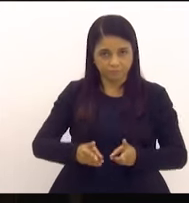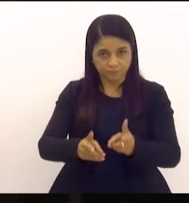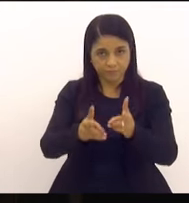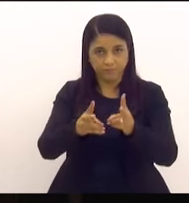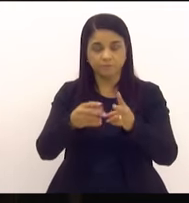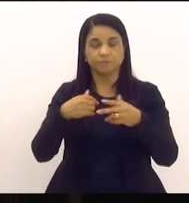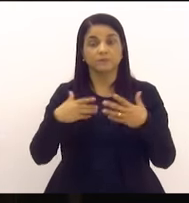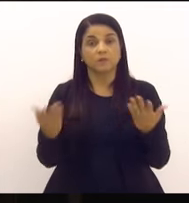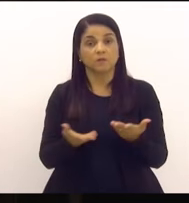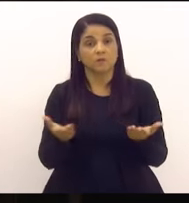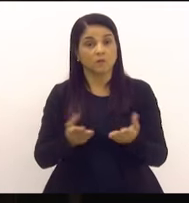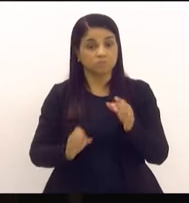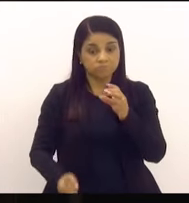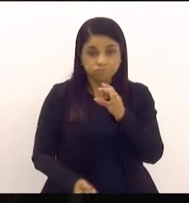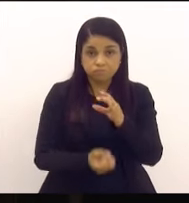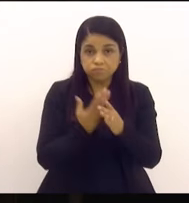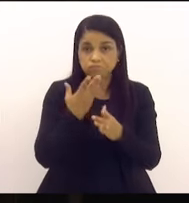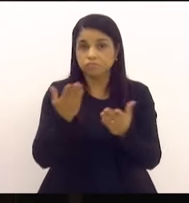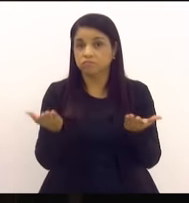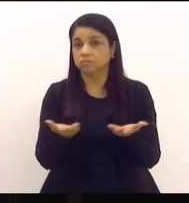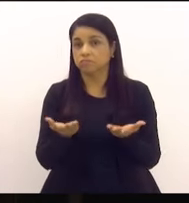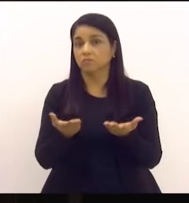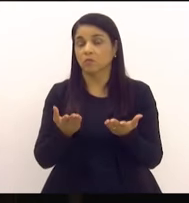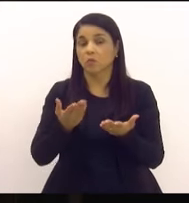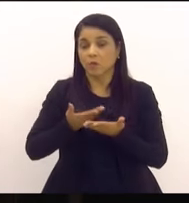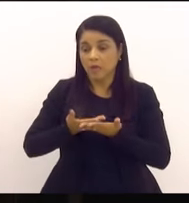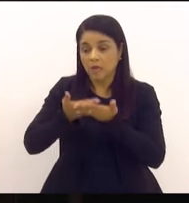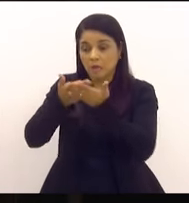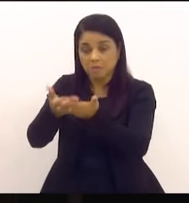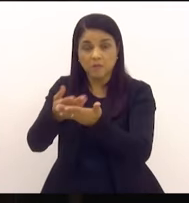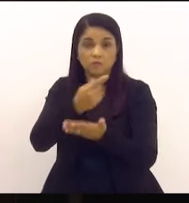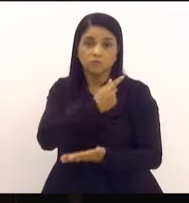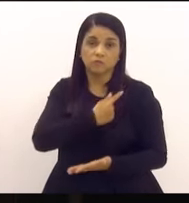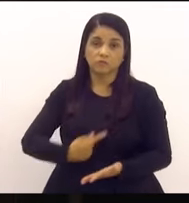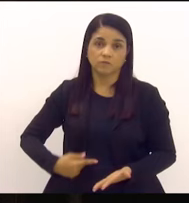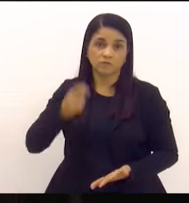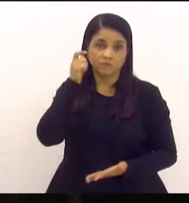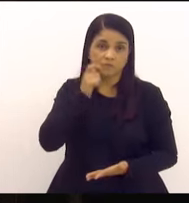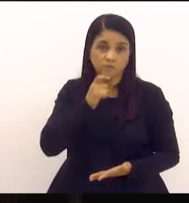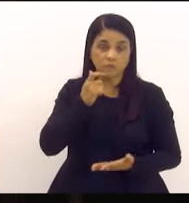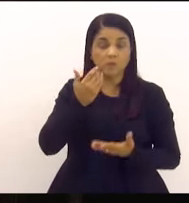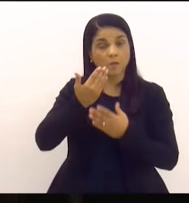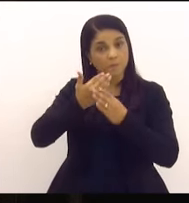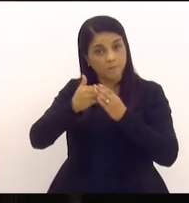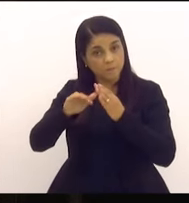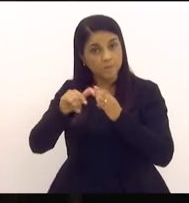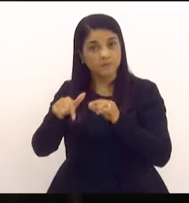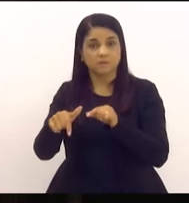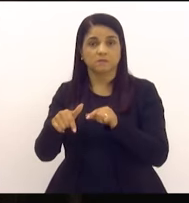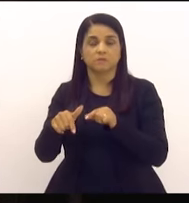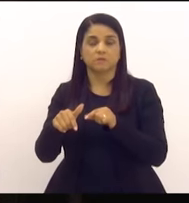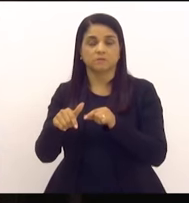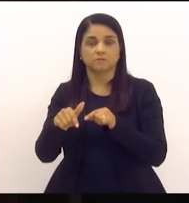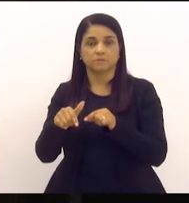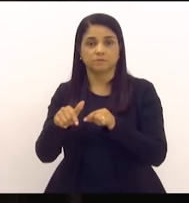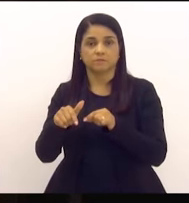neste exato ponto seria o encaminhamento pelo governador Cláudio Castro de uma mensagem que altera o